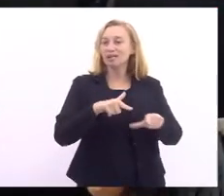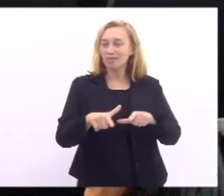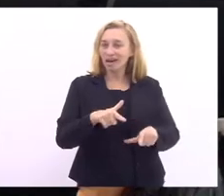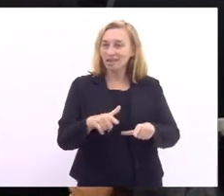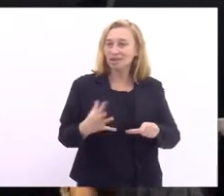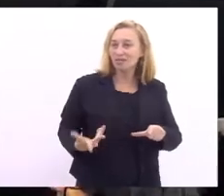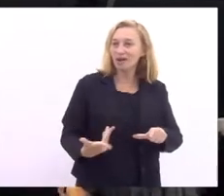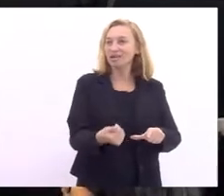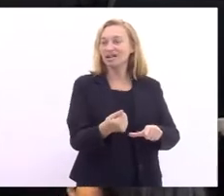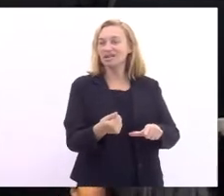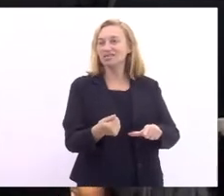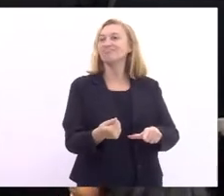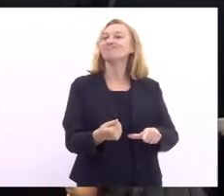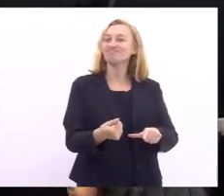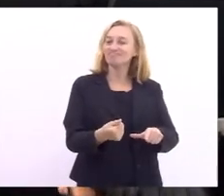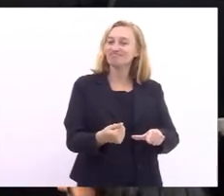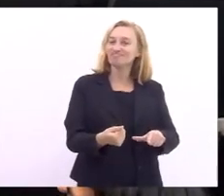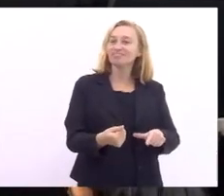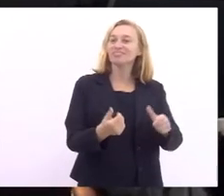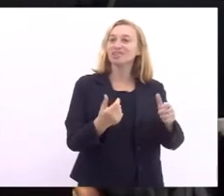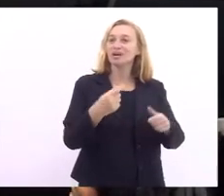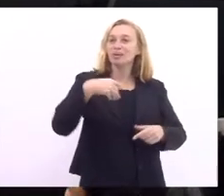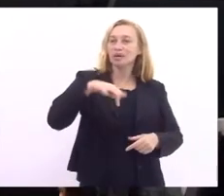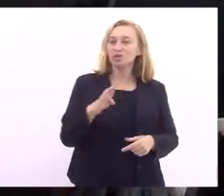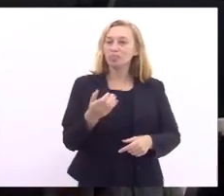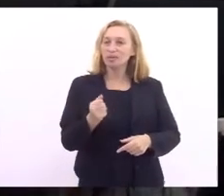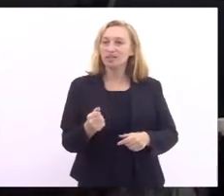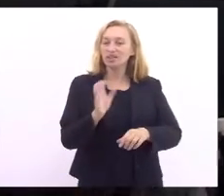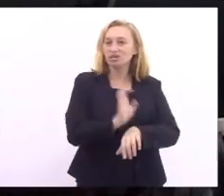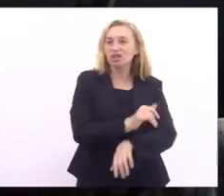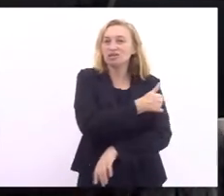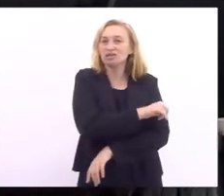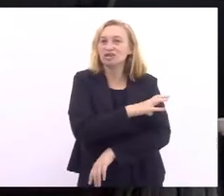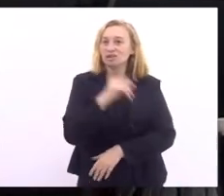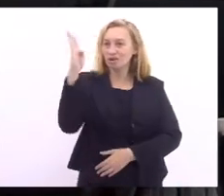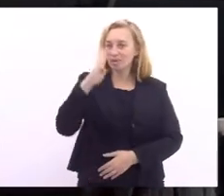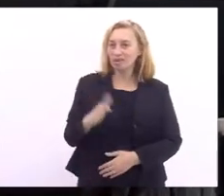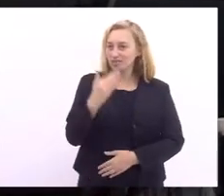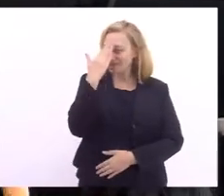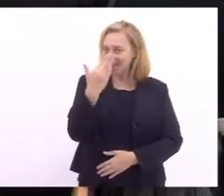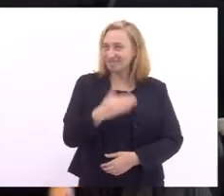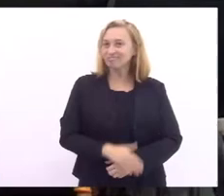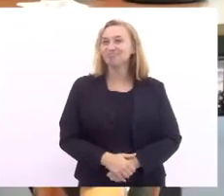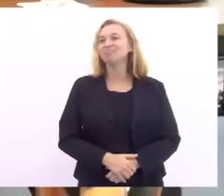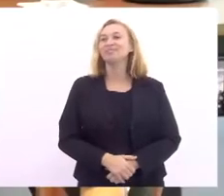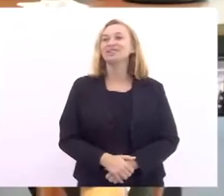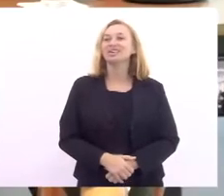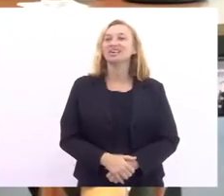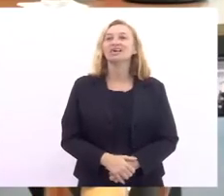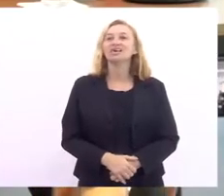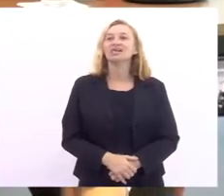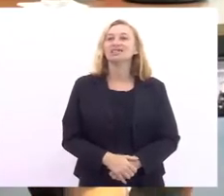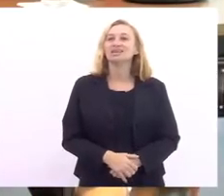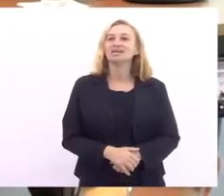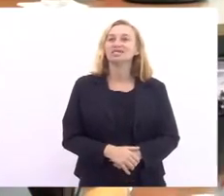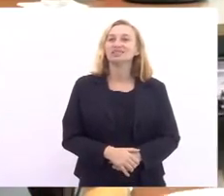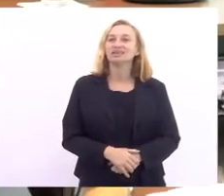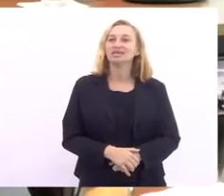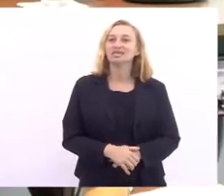longo e qualificada a região metropolitana ao estado de Janeiro e o Brasil presente E aí